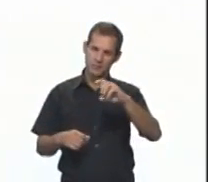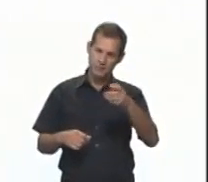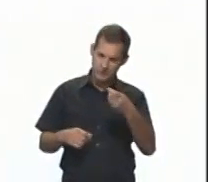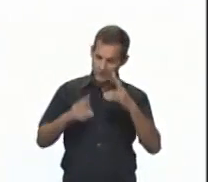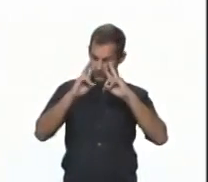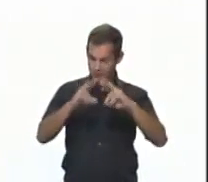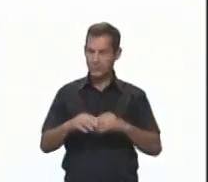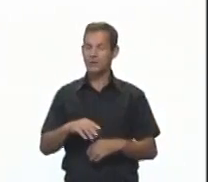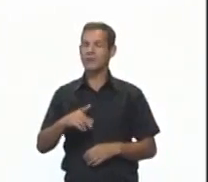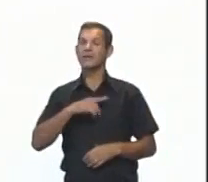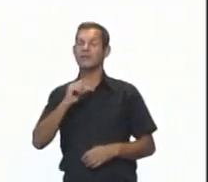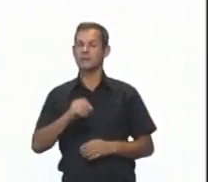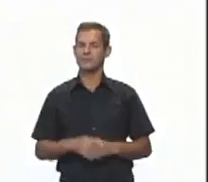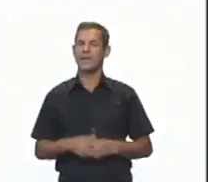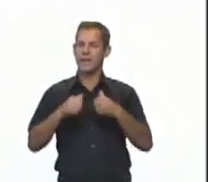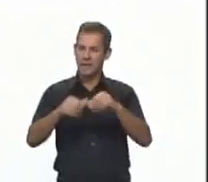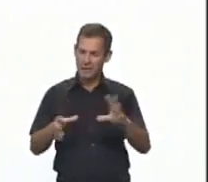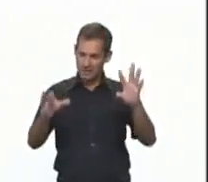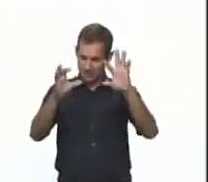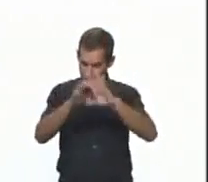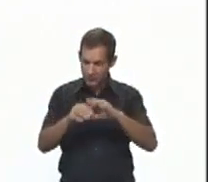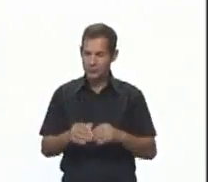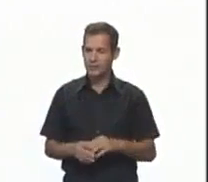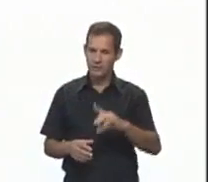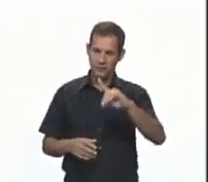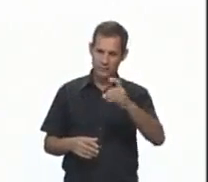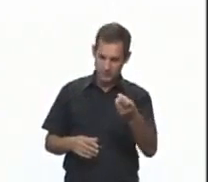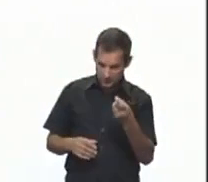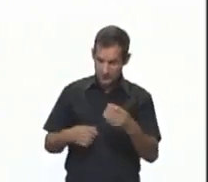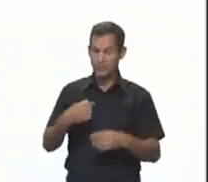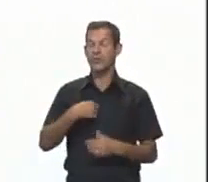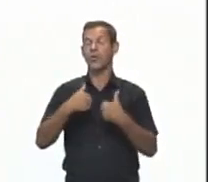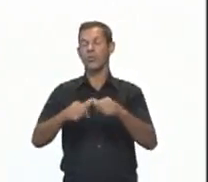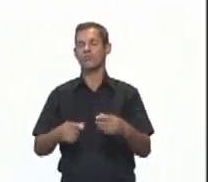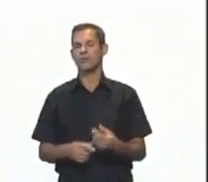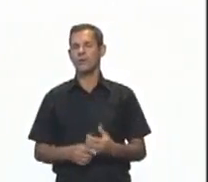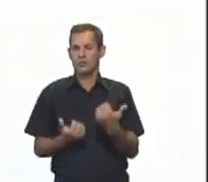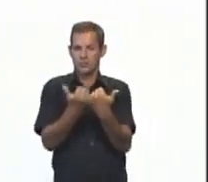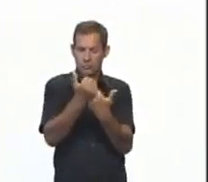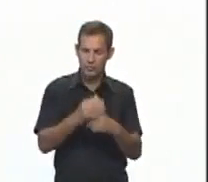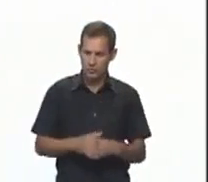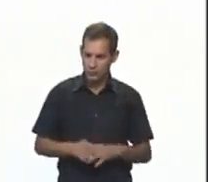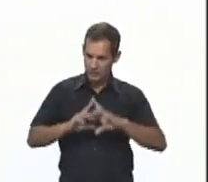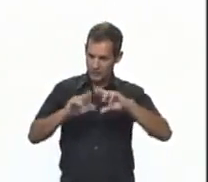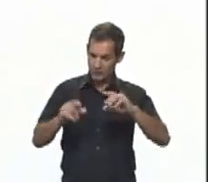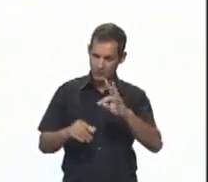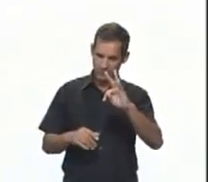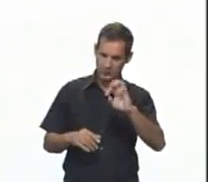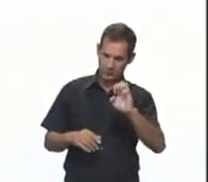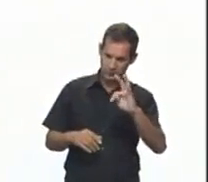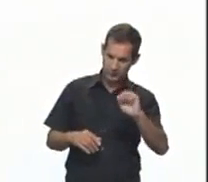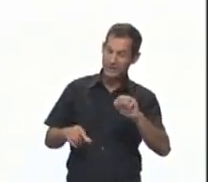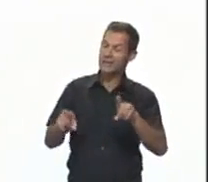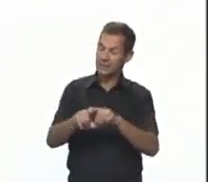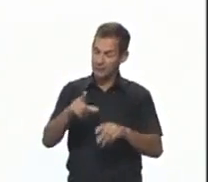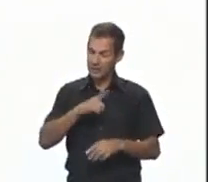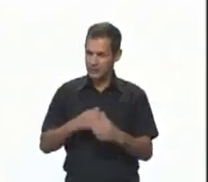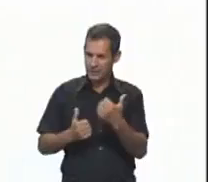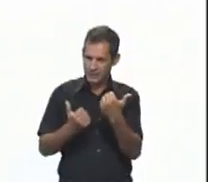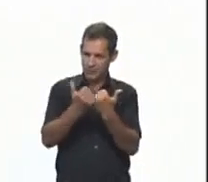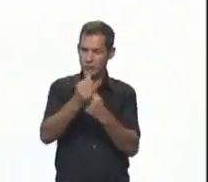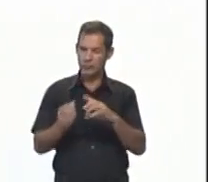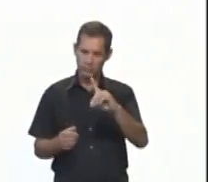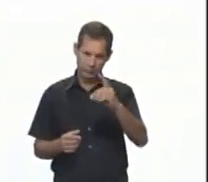aqui. Aqui nós temos essa integral dx. Se eu estou mudando a variável para θ, eu também tenho que mudar